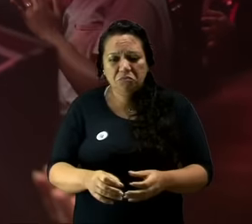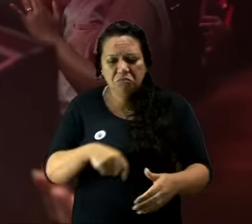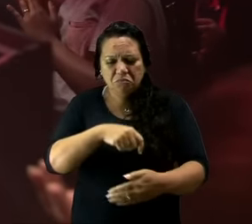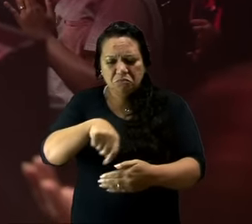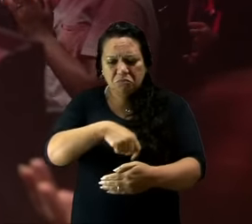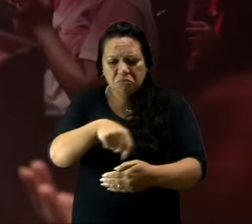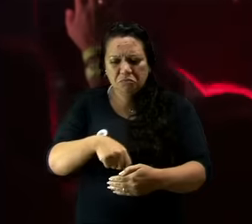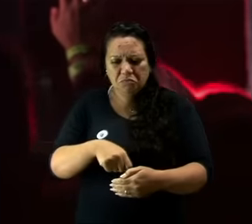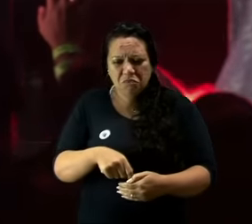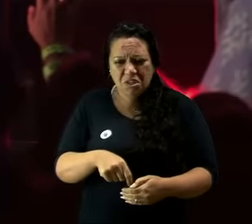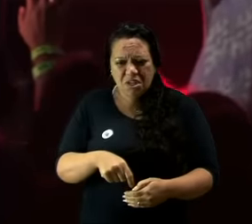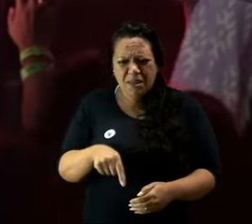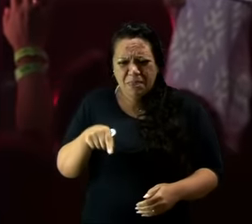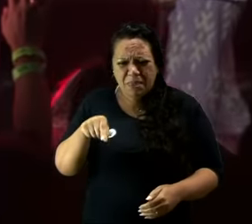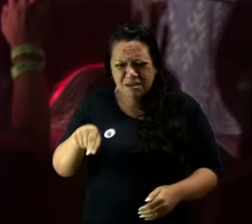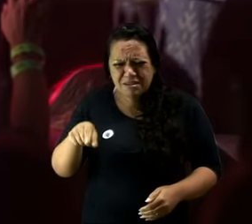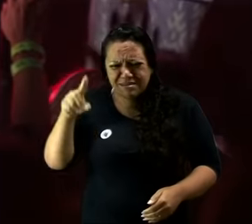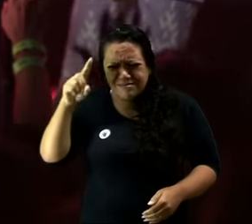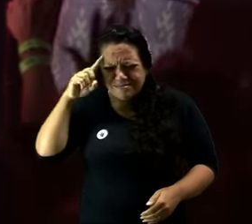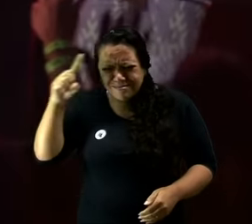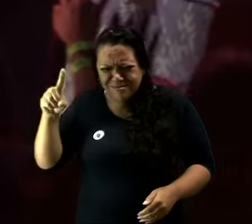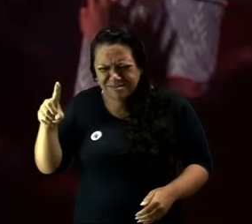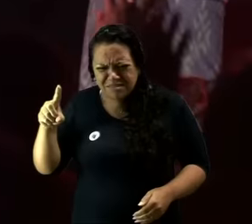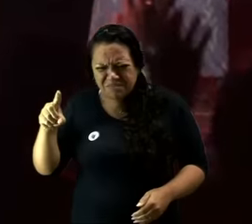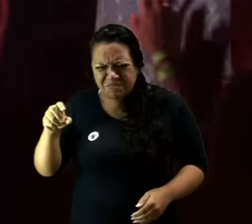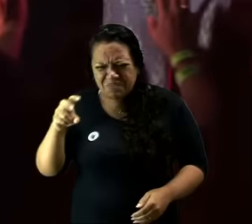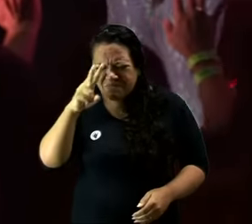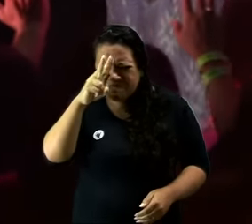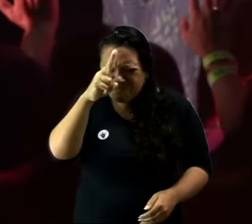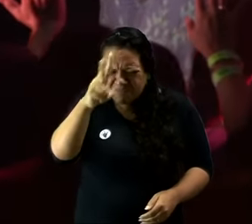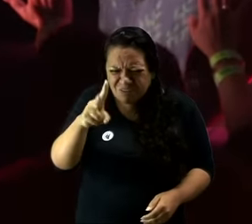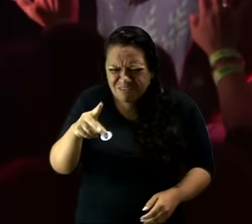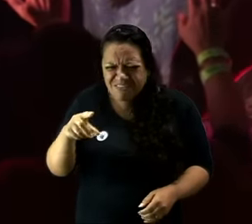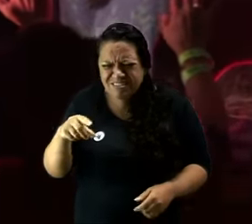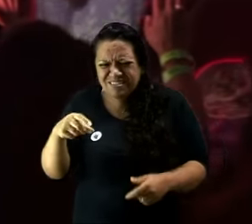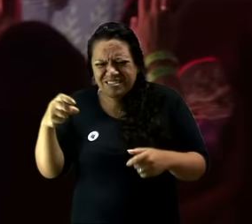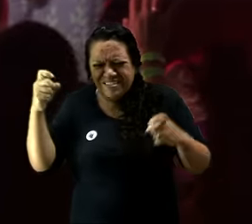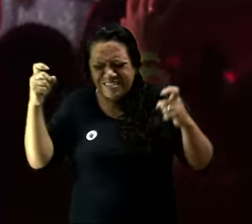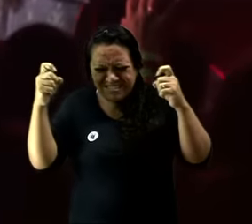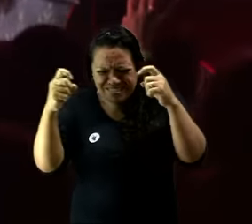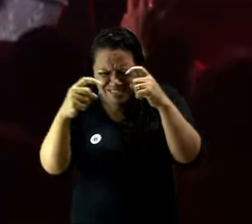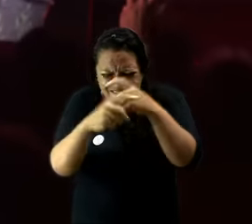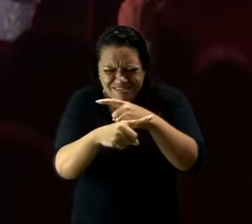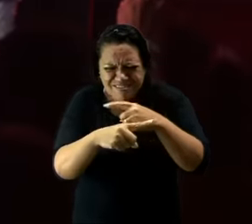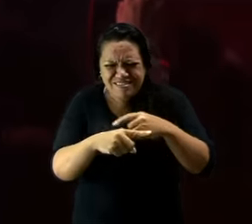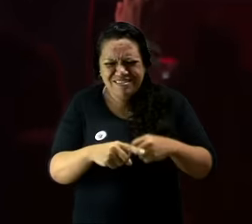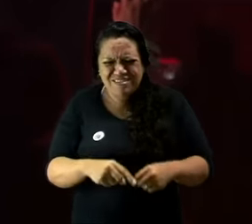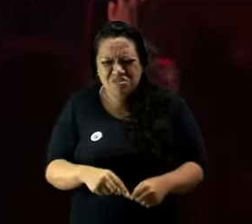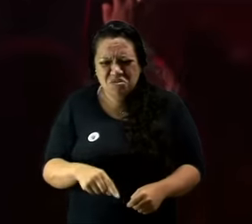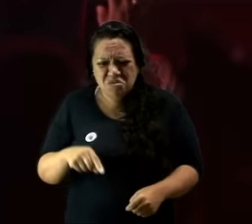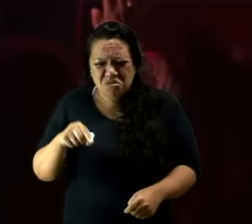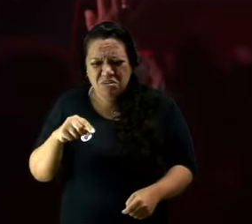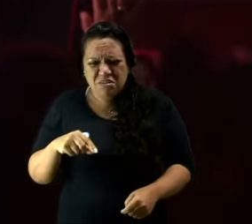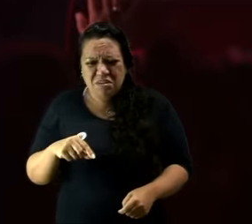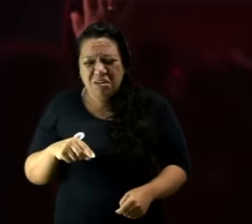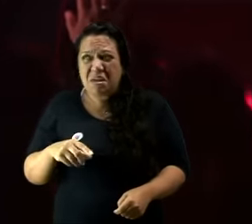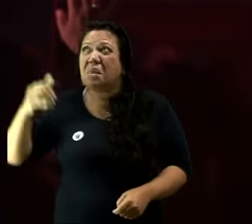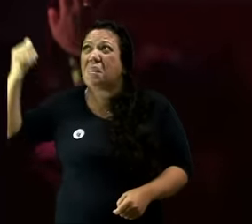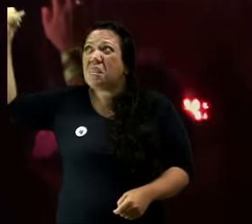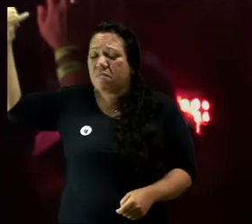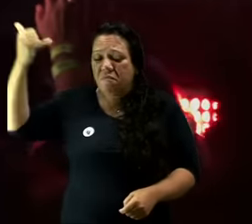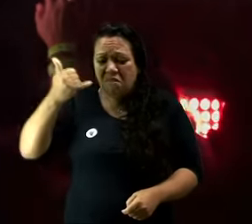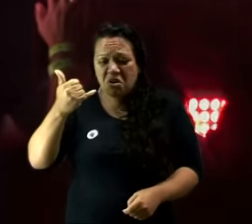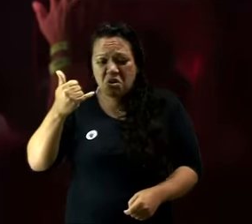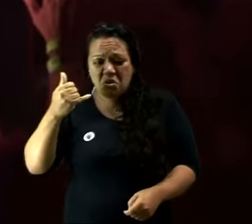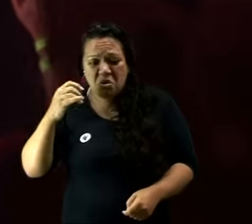você. E quando você se curvou aqui no altar, diga para ele que eu estou dobrando a